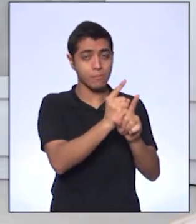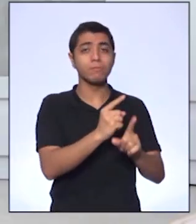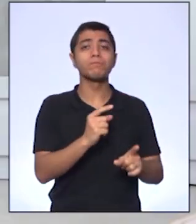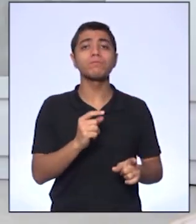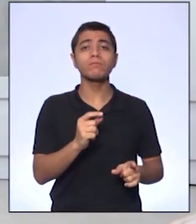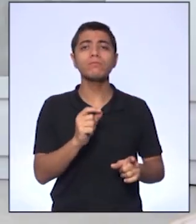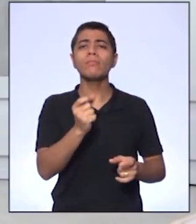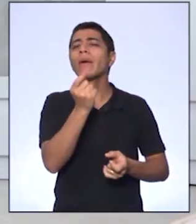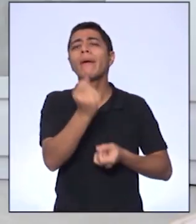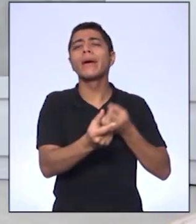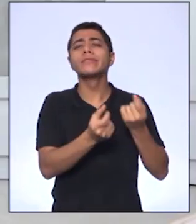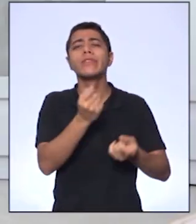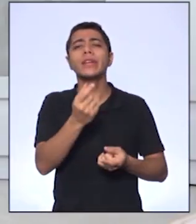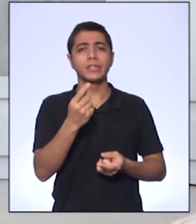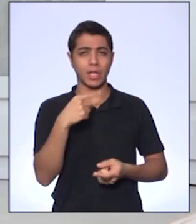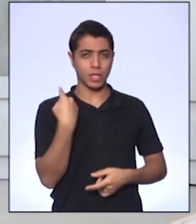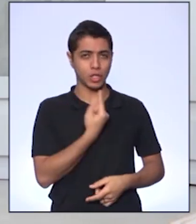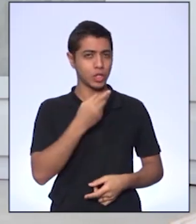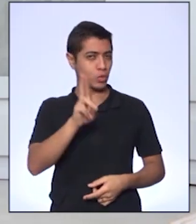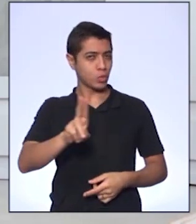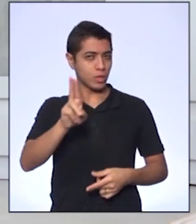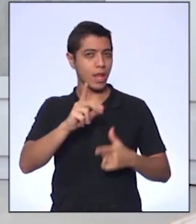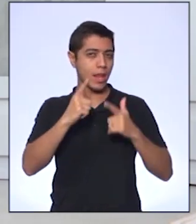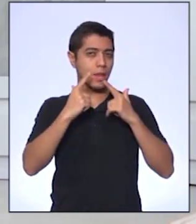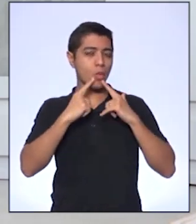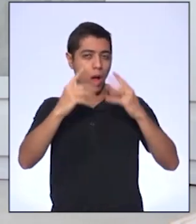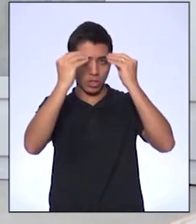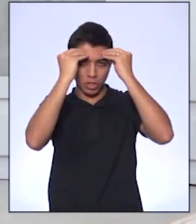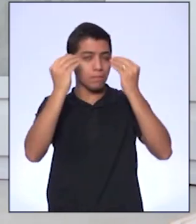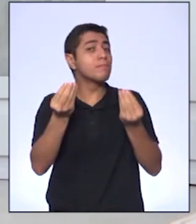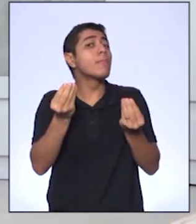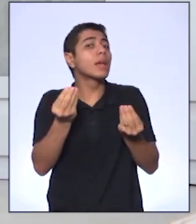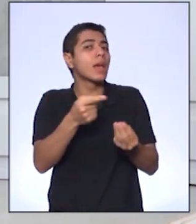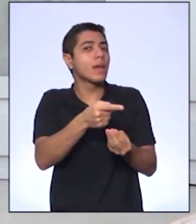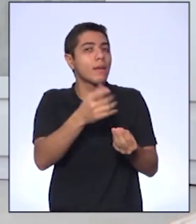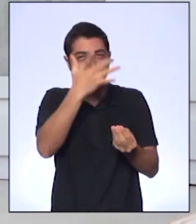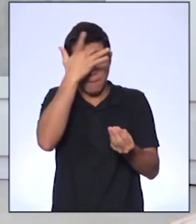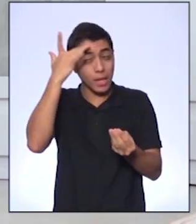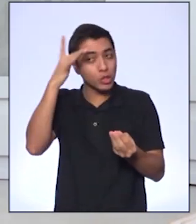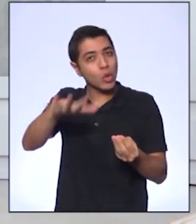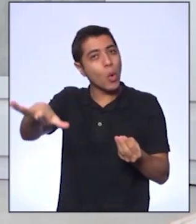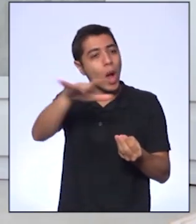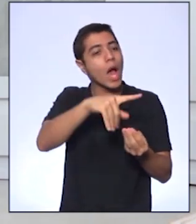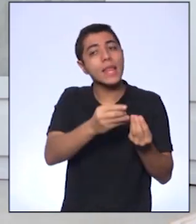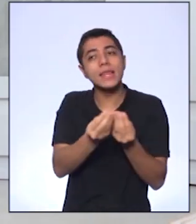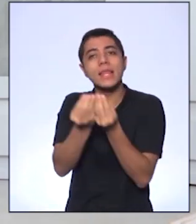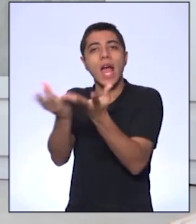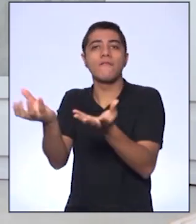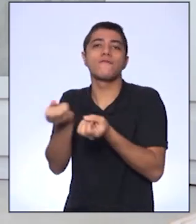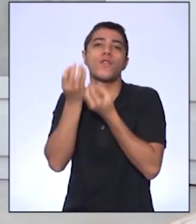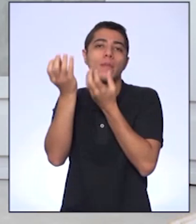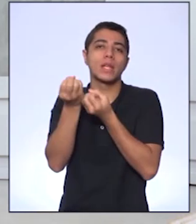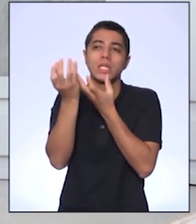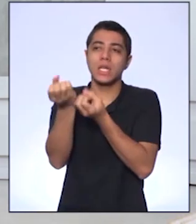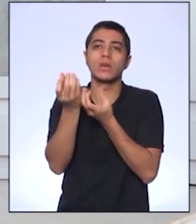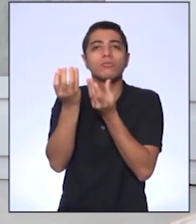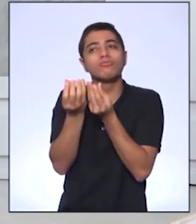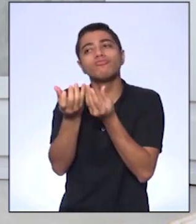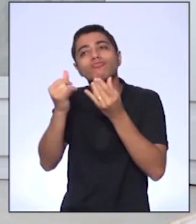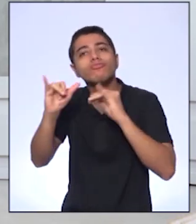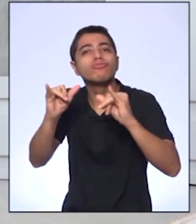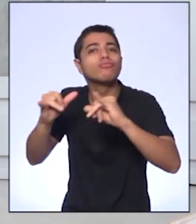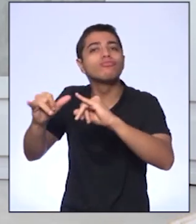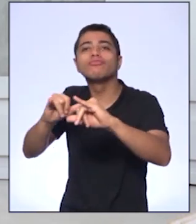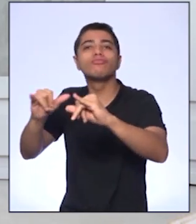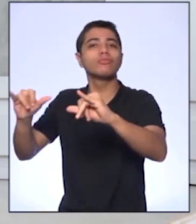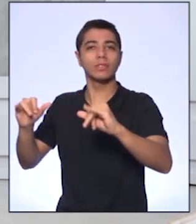para informar as pessoas. E essa informação, ela é pautada no referente, no contexto. Então, a gente tem aqui,